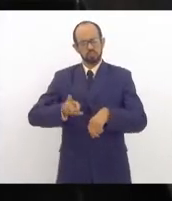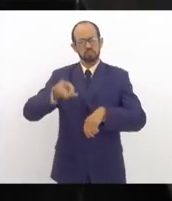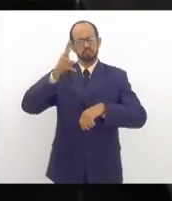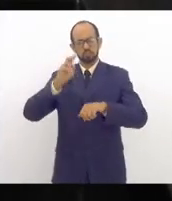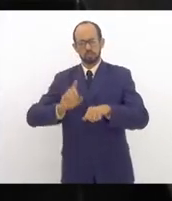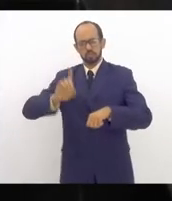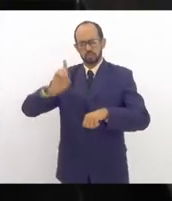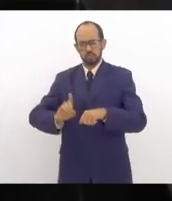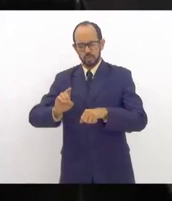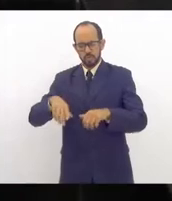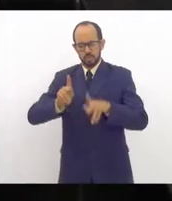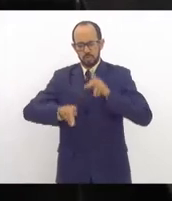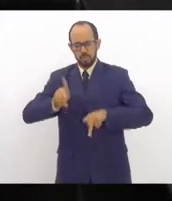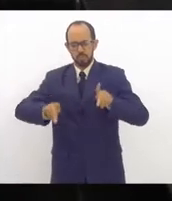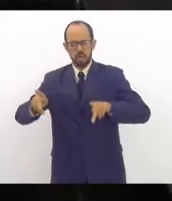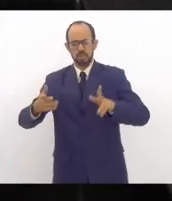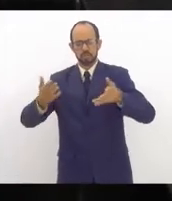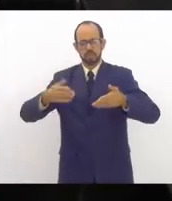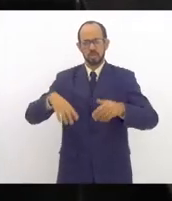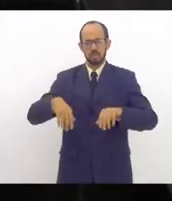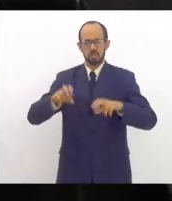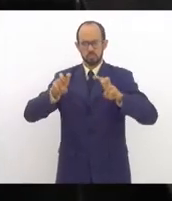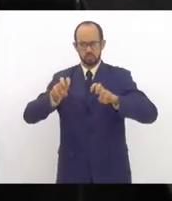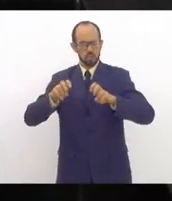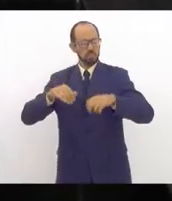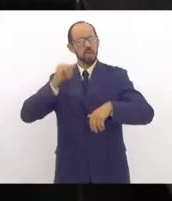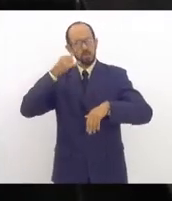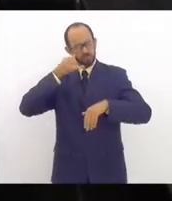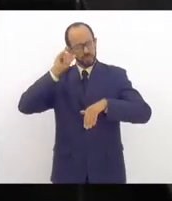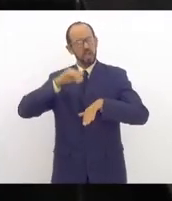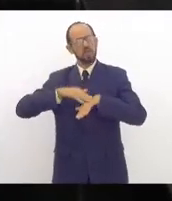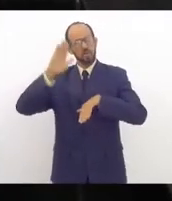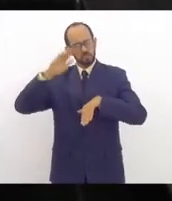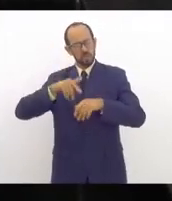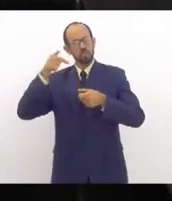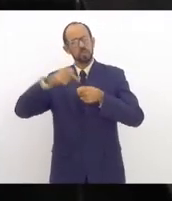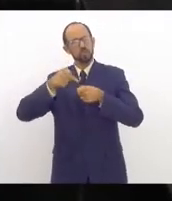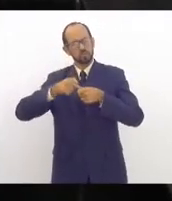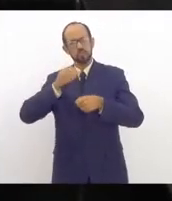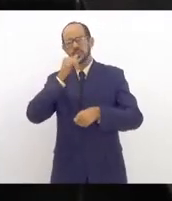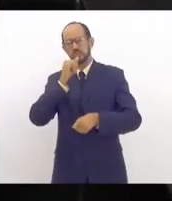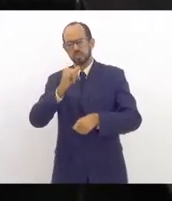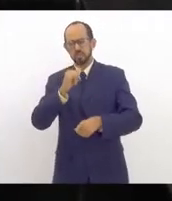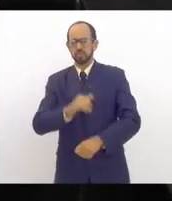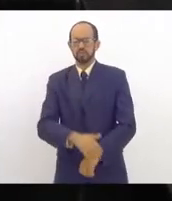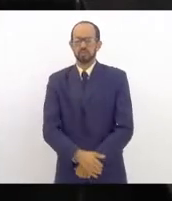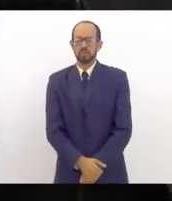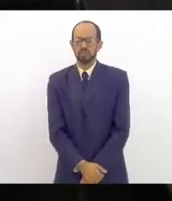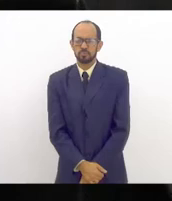direito da população no que se refere a não ter aumento do combustível e da energia elétrica